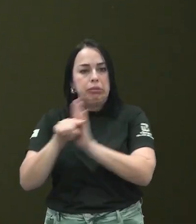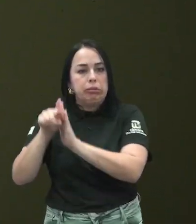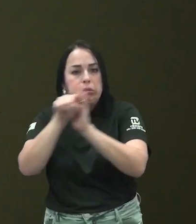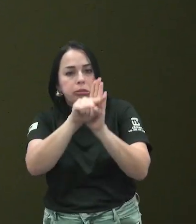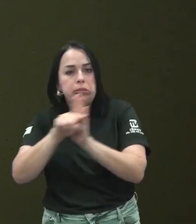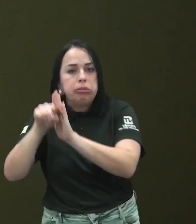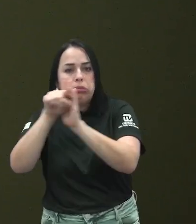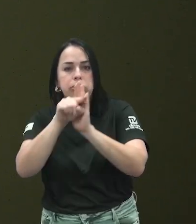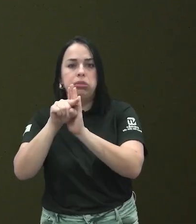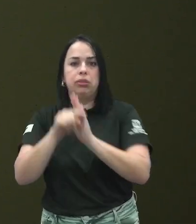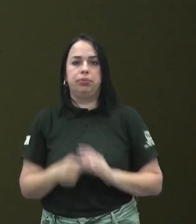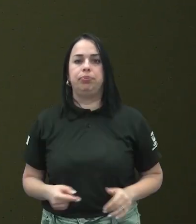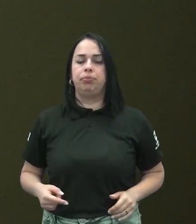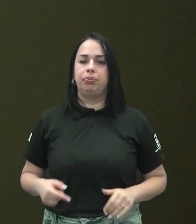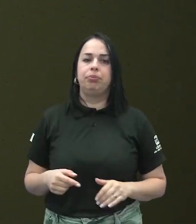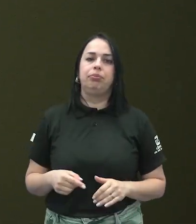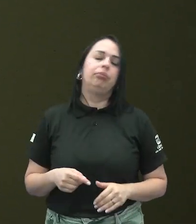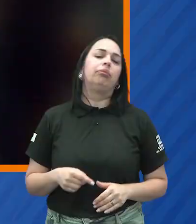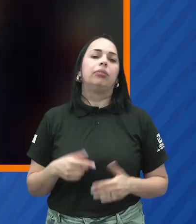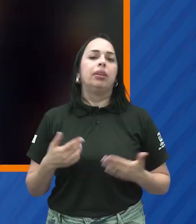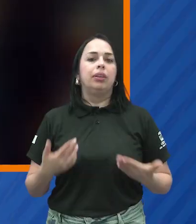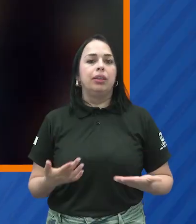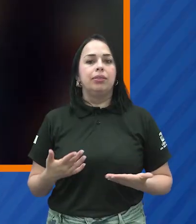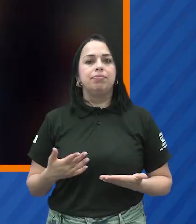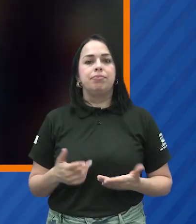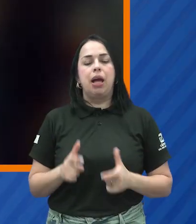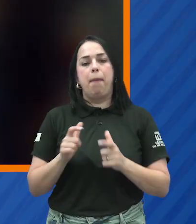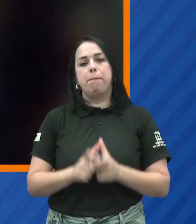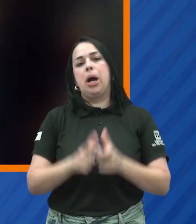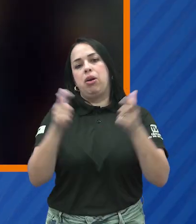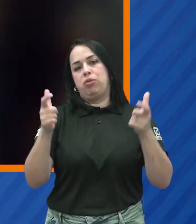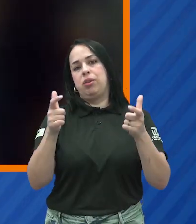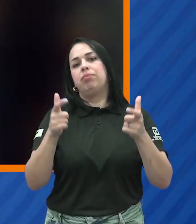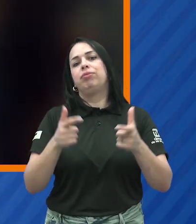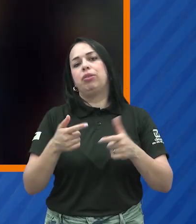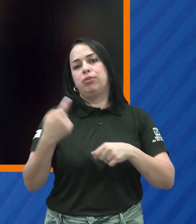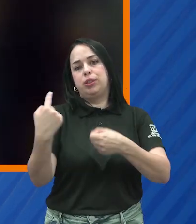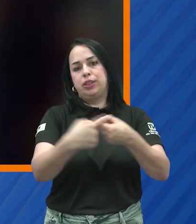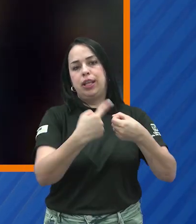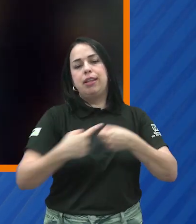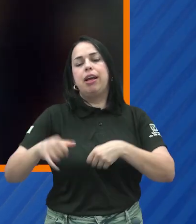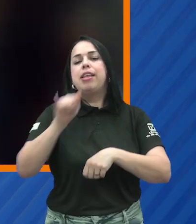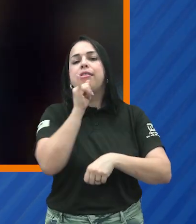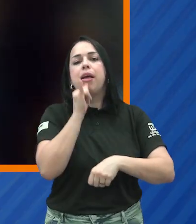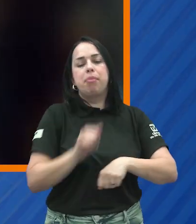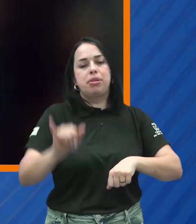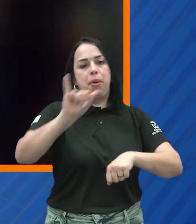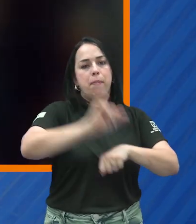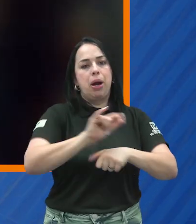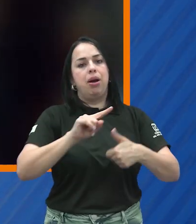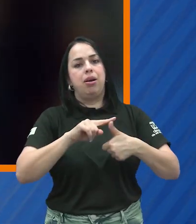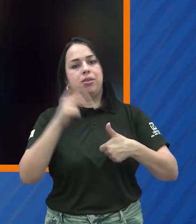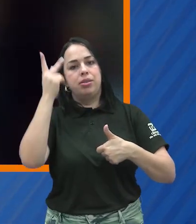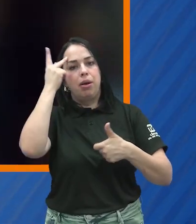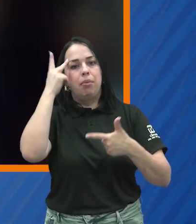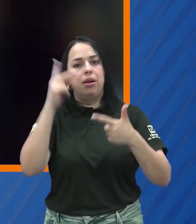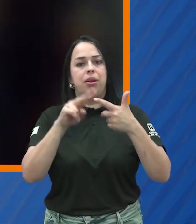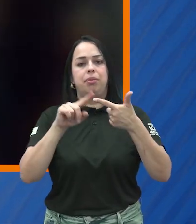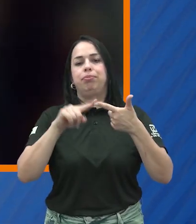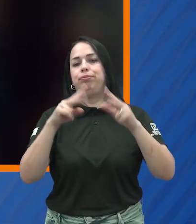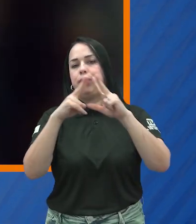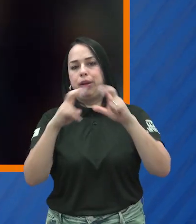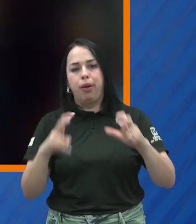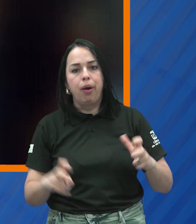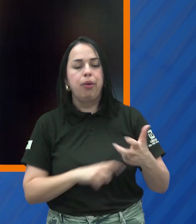de Cidades Inteligentes e Sustentáveis. Em geral, são as cidades, as capitais, né? Então, São Paulo está sempre ali entre as